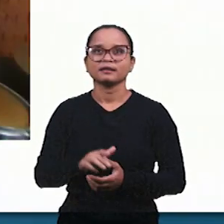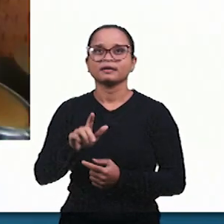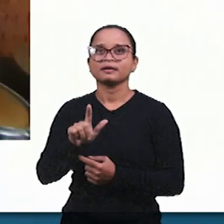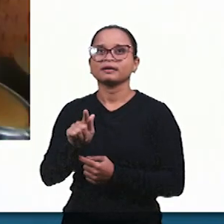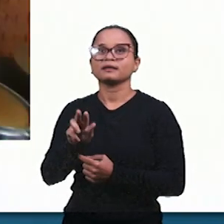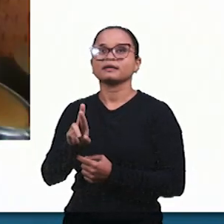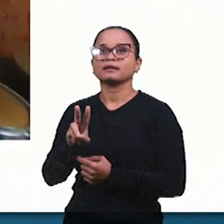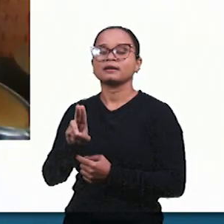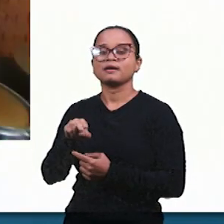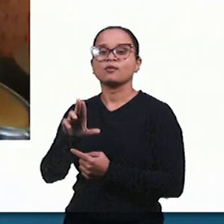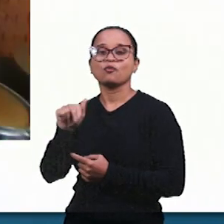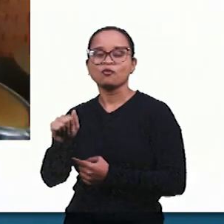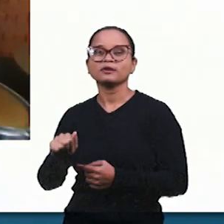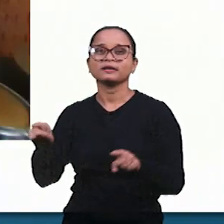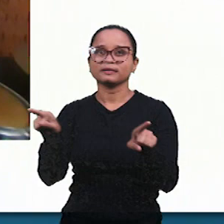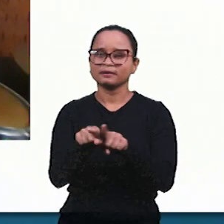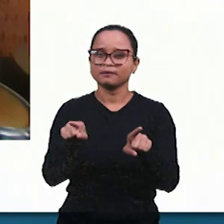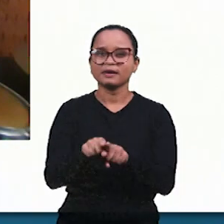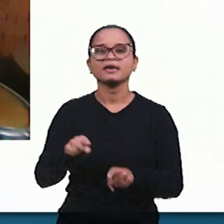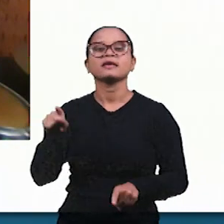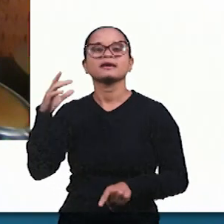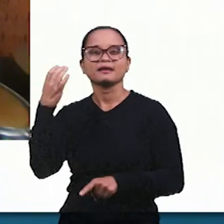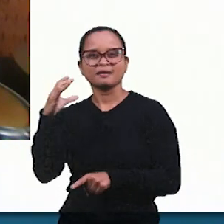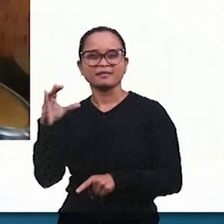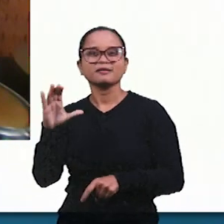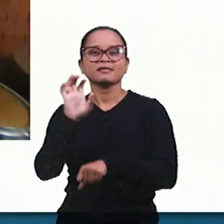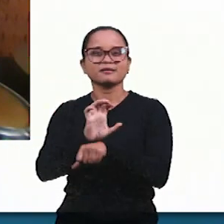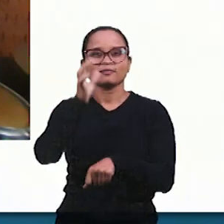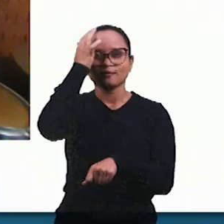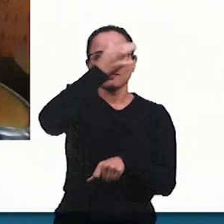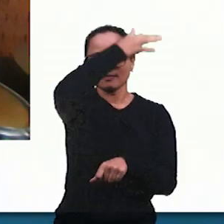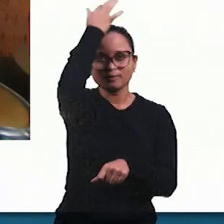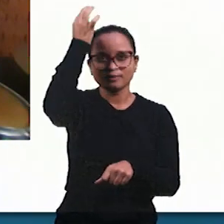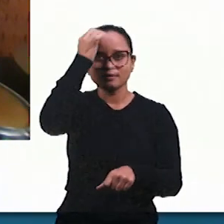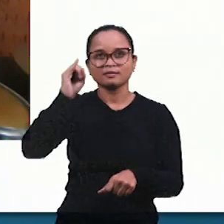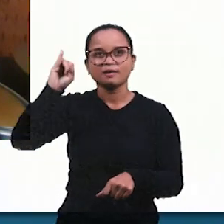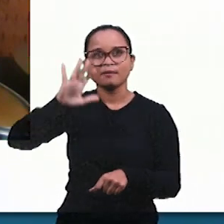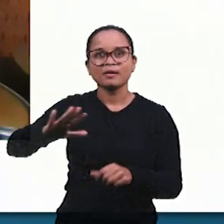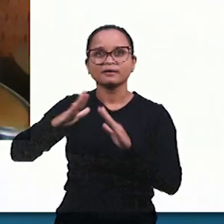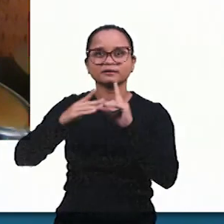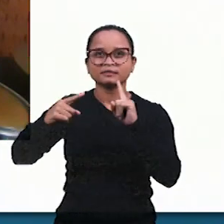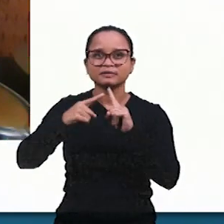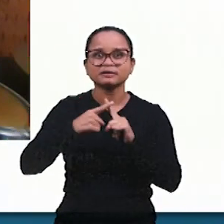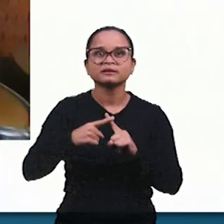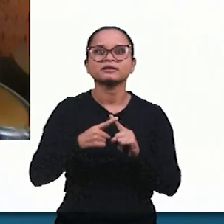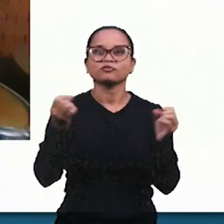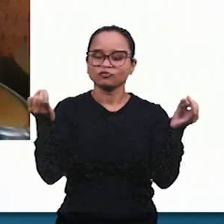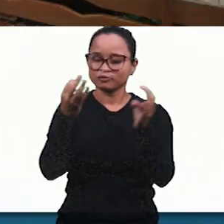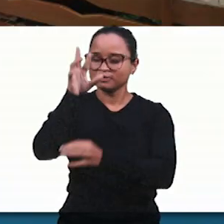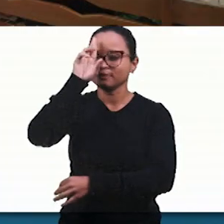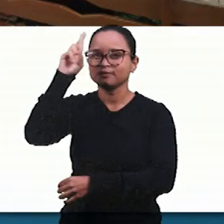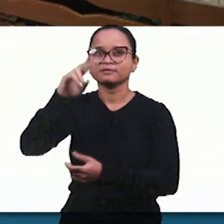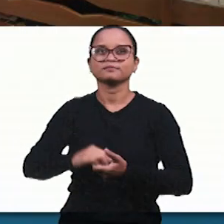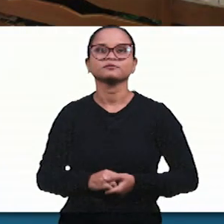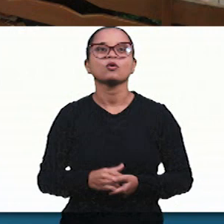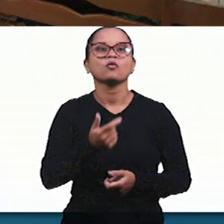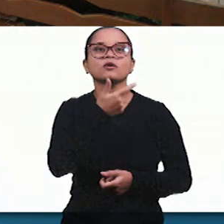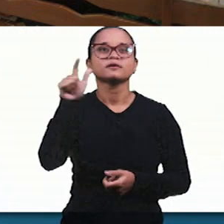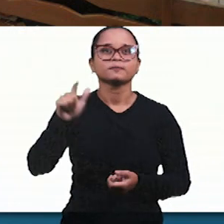também em Cariacica, Espírito Santo. A imagem da igreja também participando, cheia, glorificando o nome do Senhor.